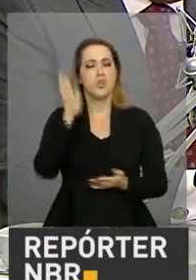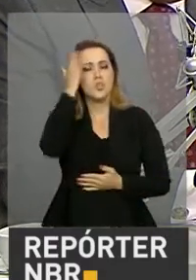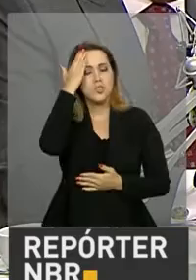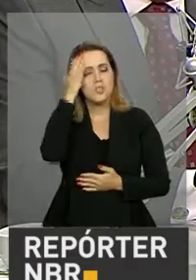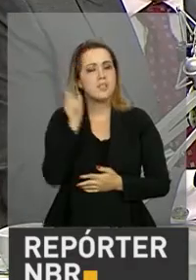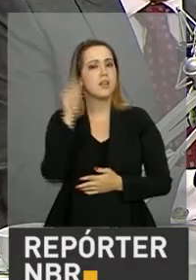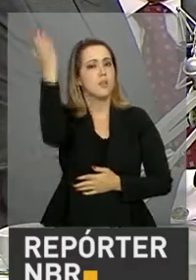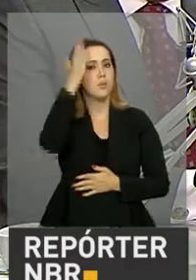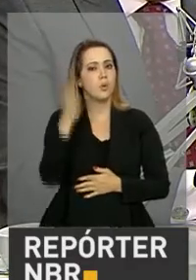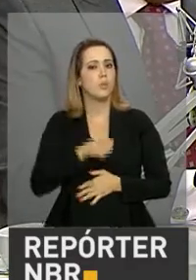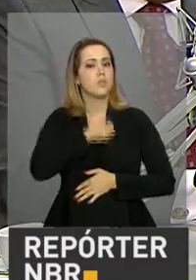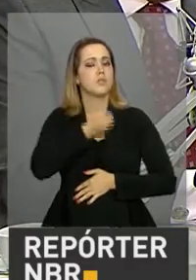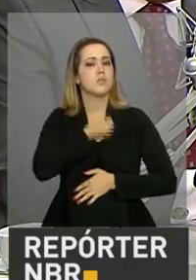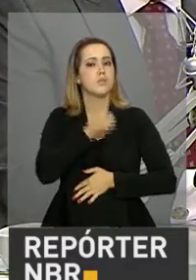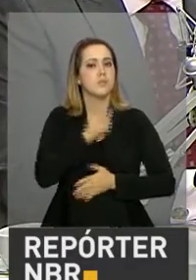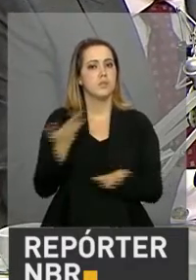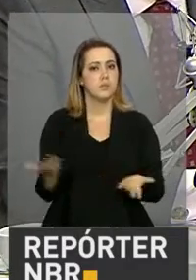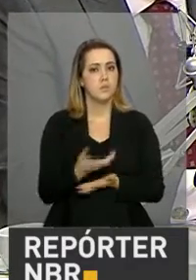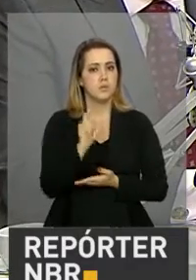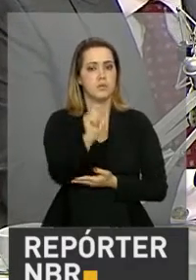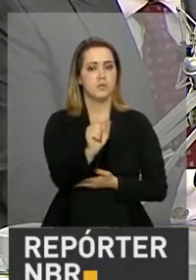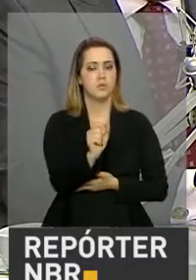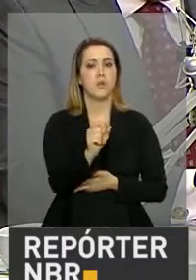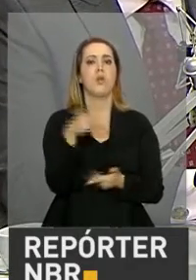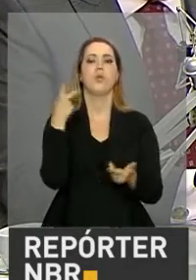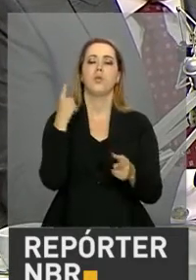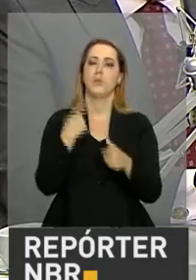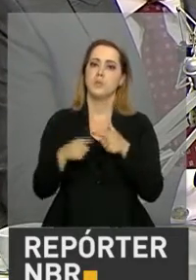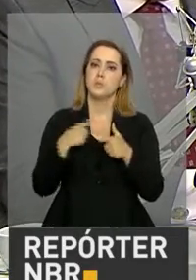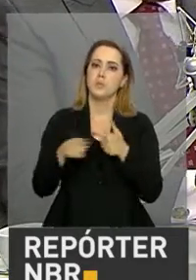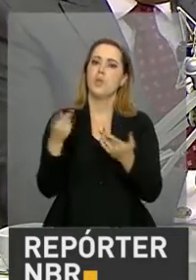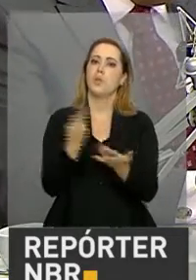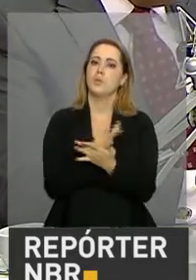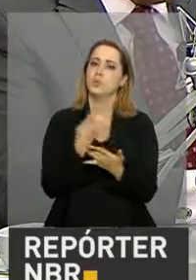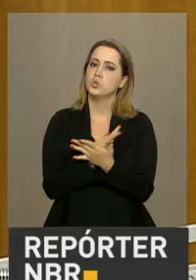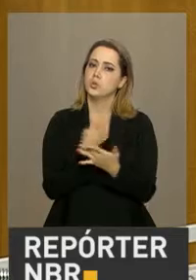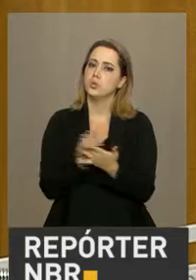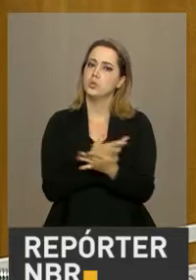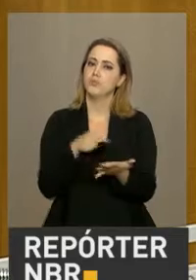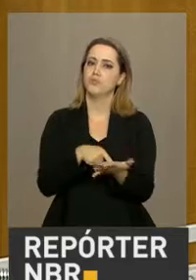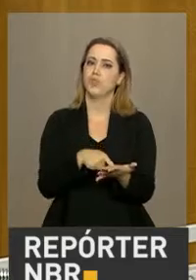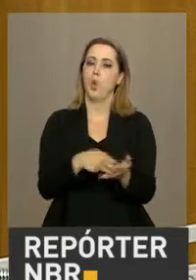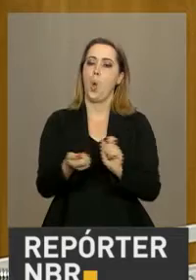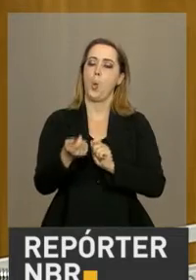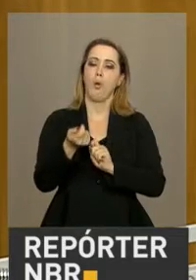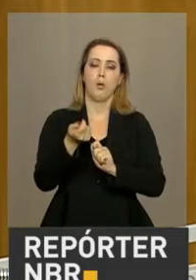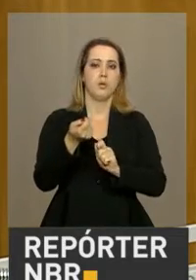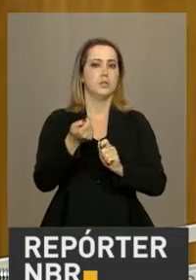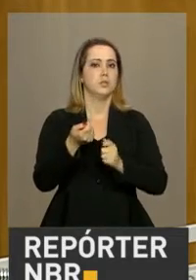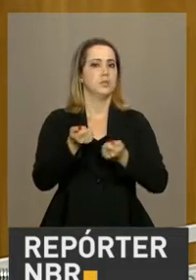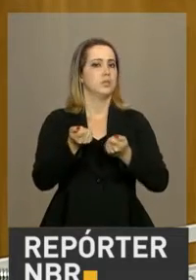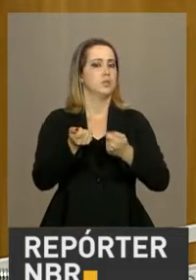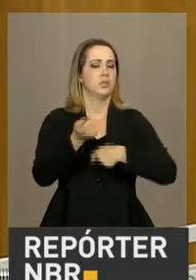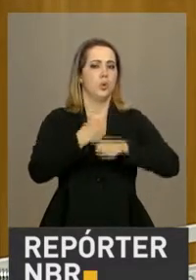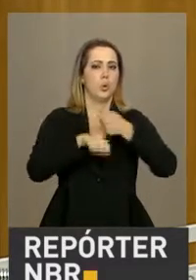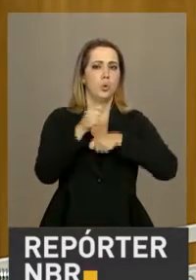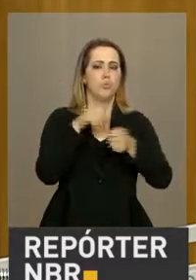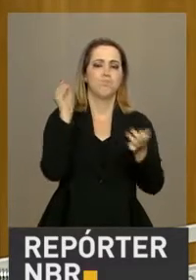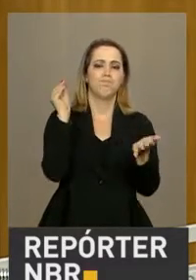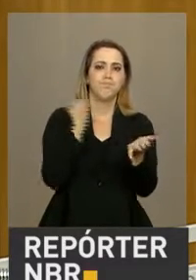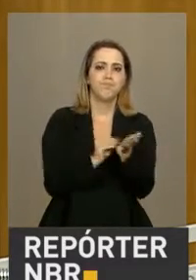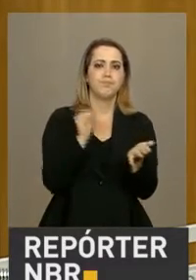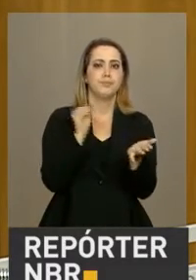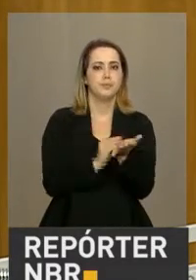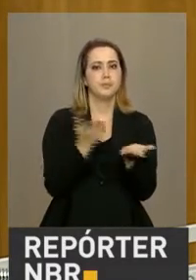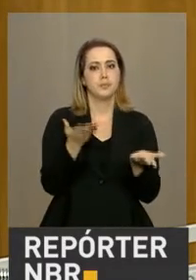vive hoje infelizmente por conta de erros do passado recente a maior recessão da história e quando o brasil